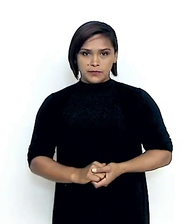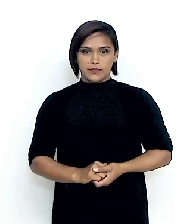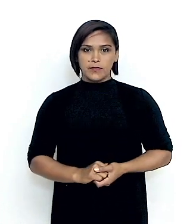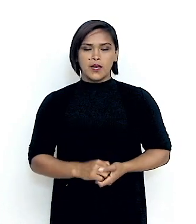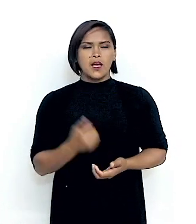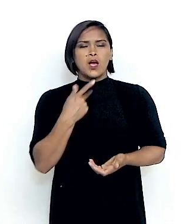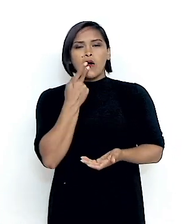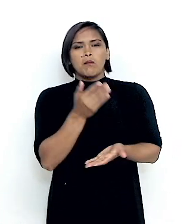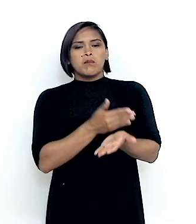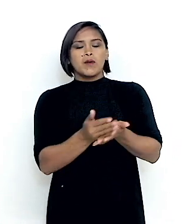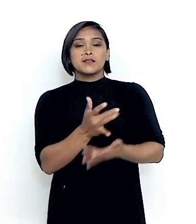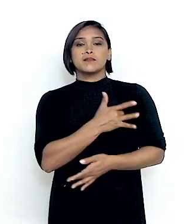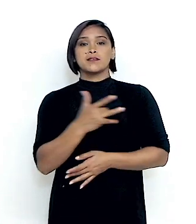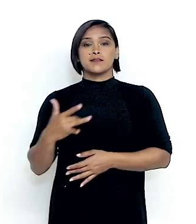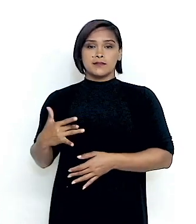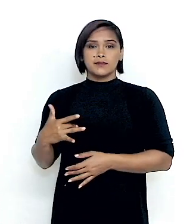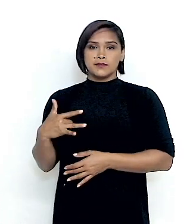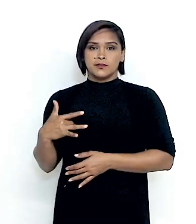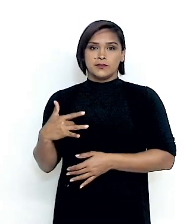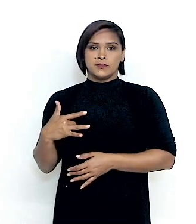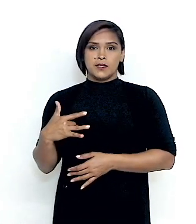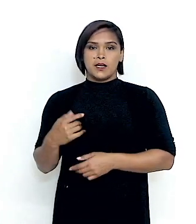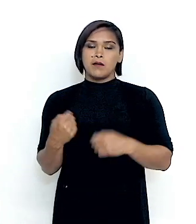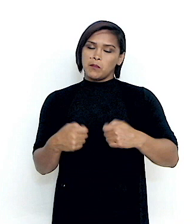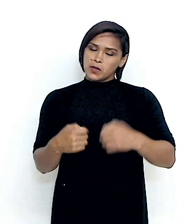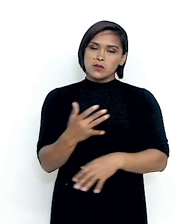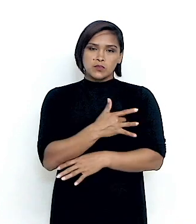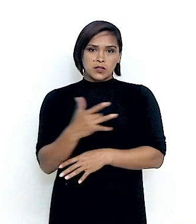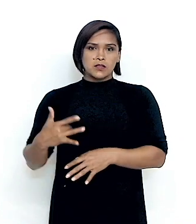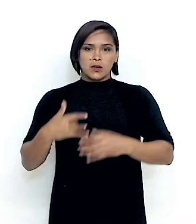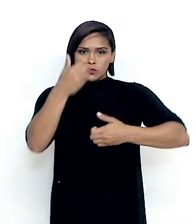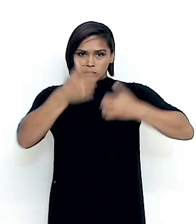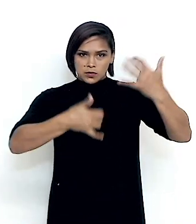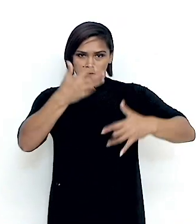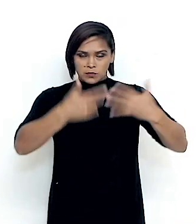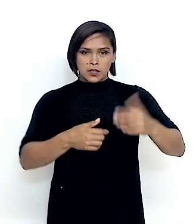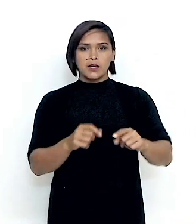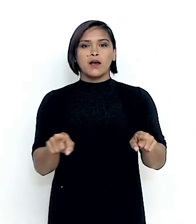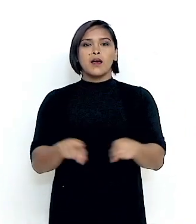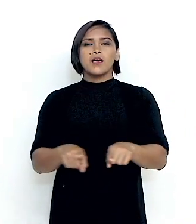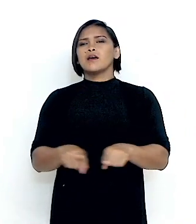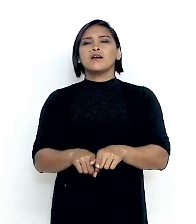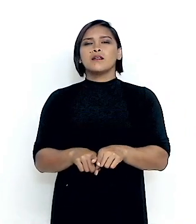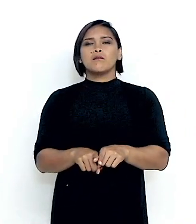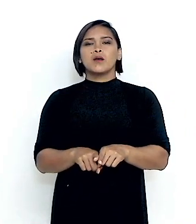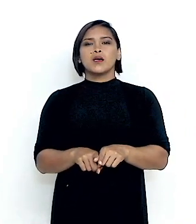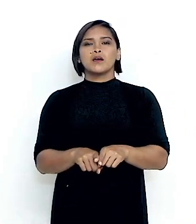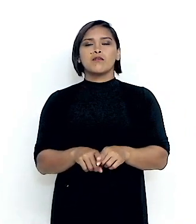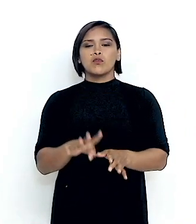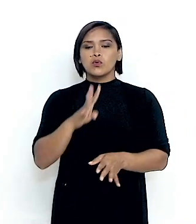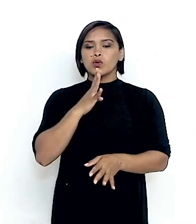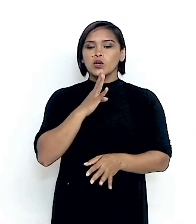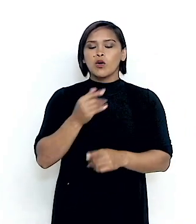Eu começo pela saúde, né? Acho que eu devo começar pela saúde e pelo que se ficou conhecido na imprensa